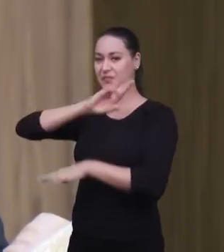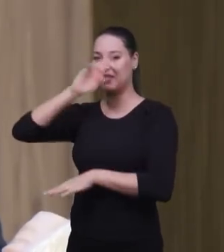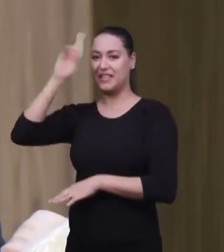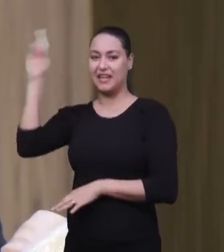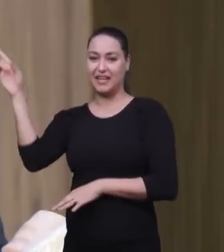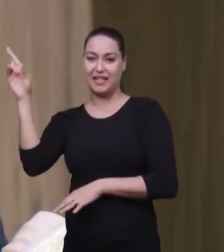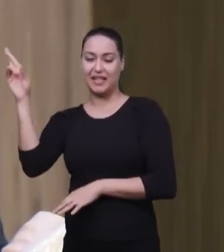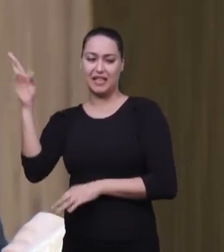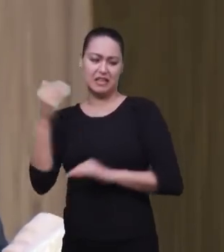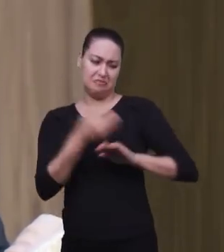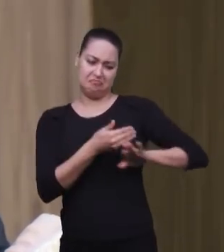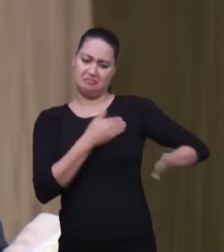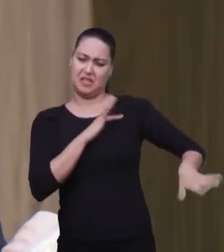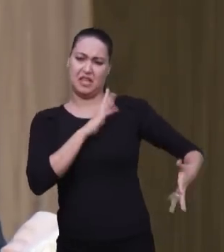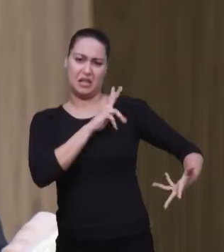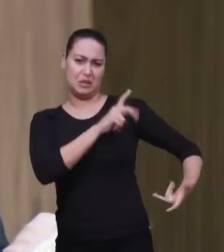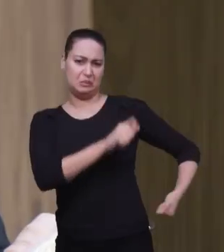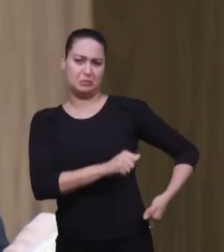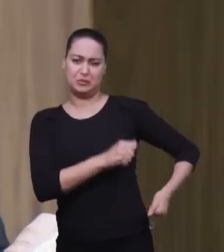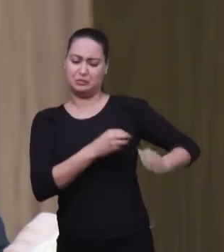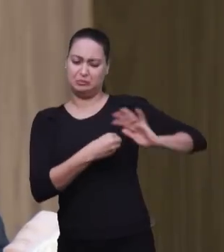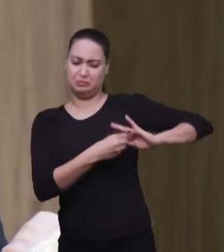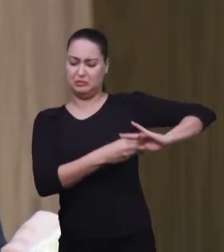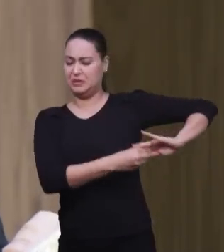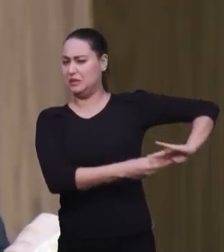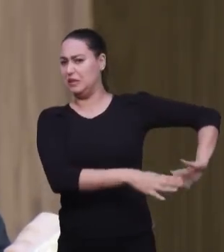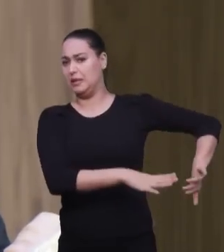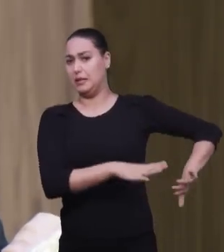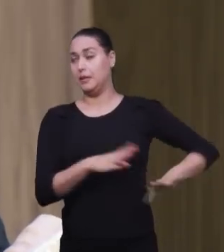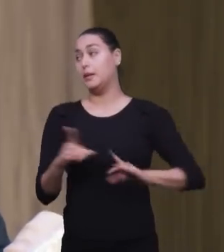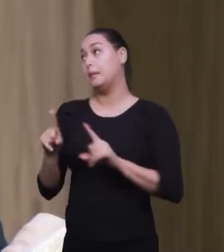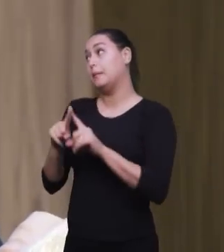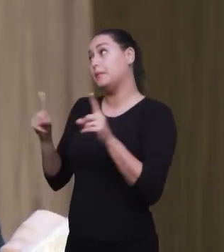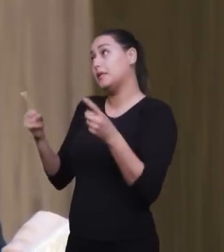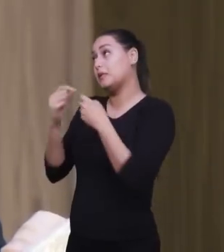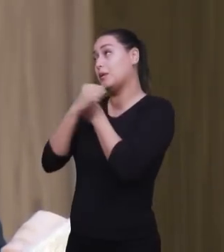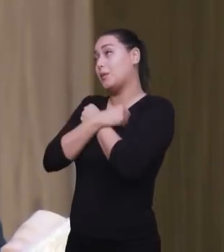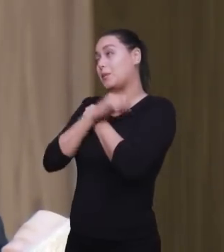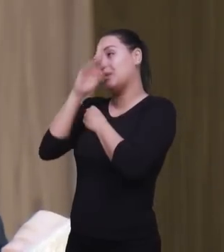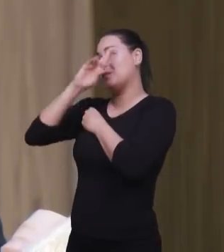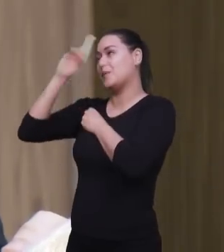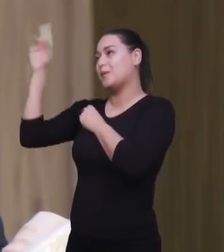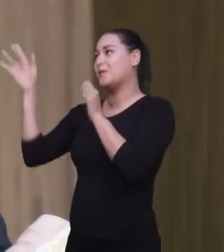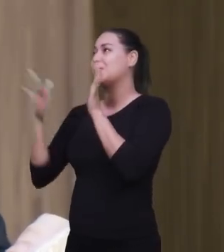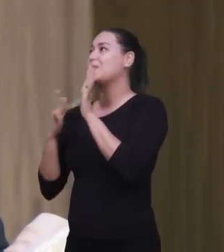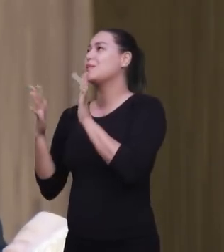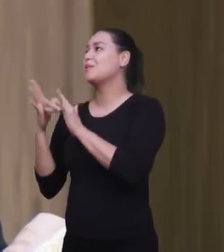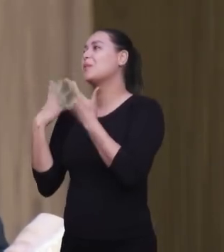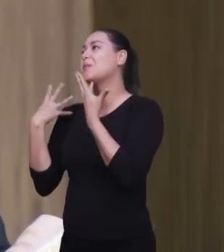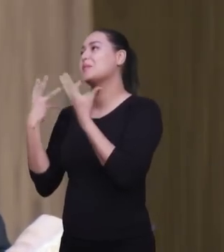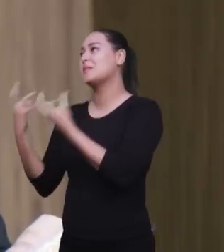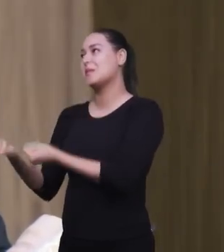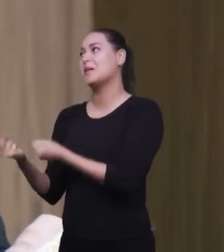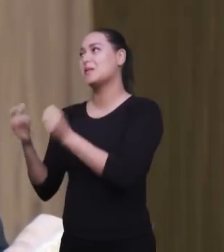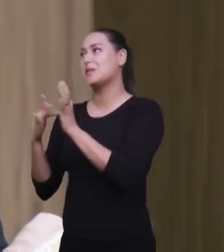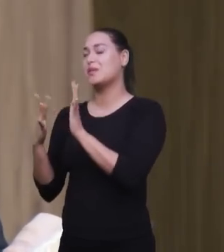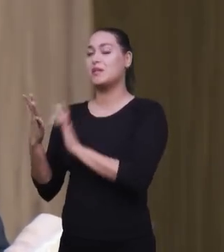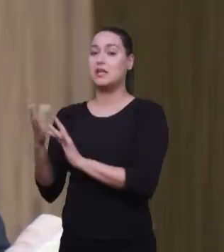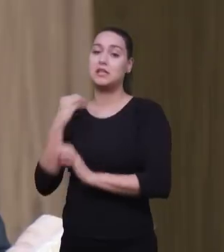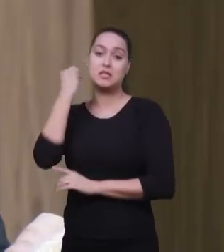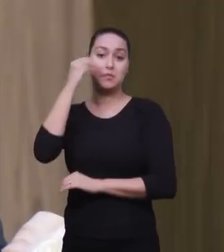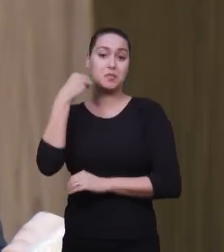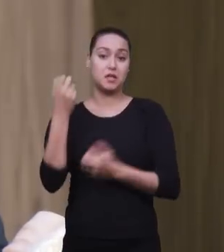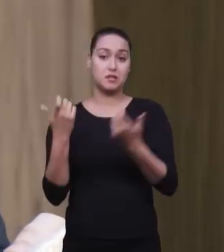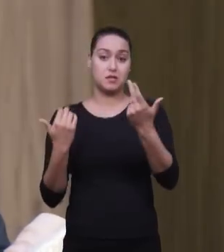deixam este mundo e abraçam esta tão grande salvação em Cristo Jesus. Que nós possamos ter a experiência